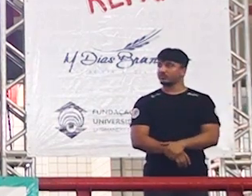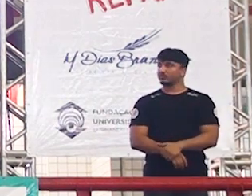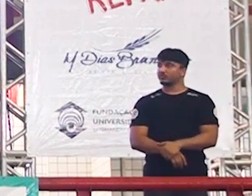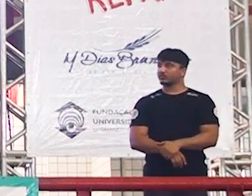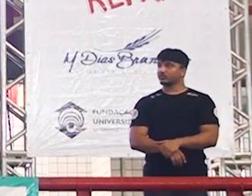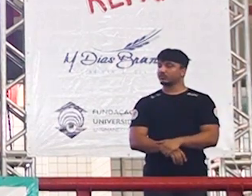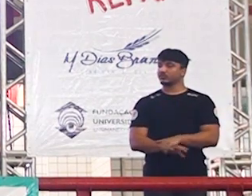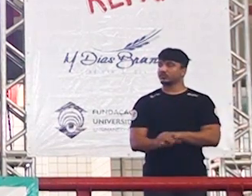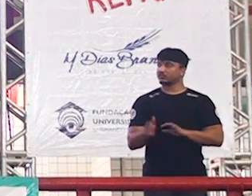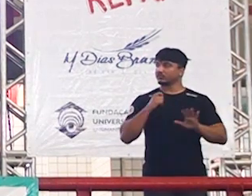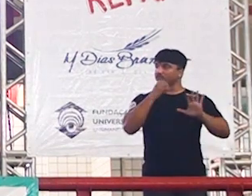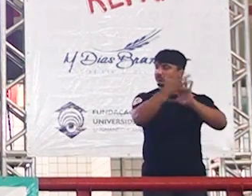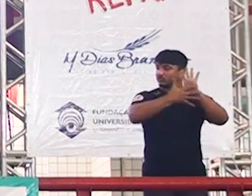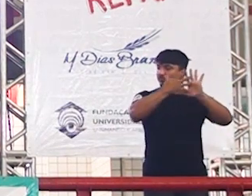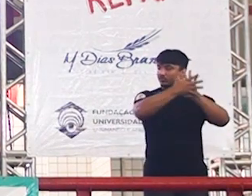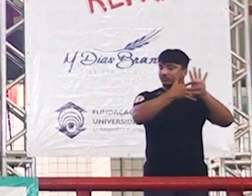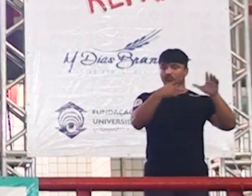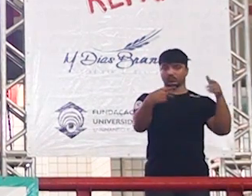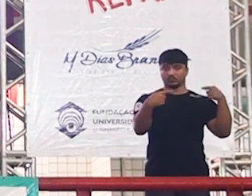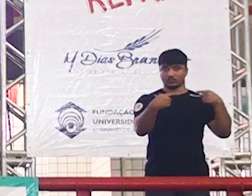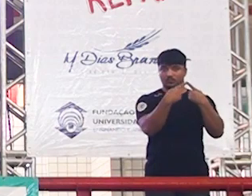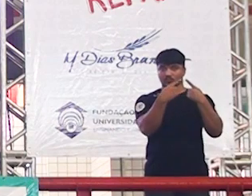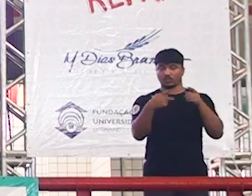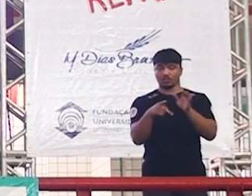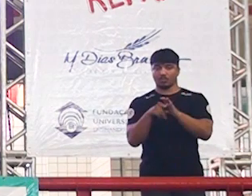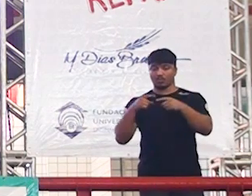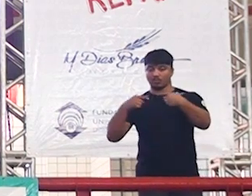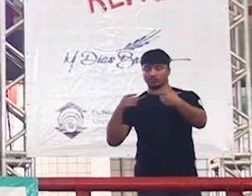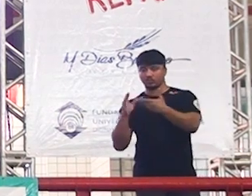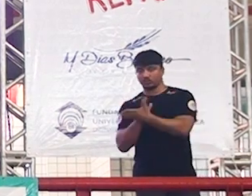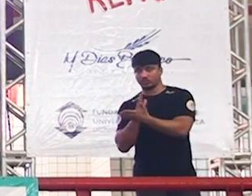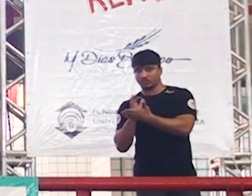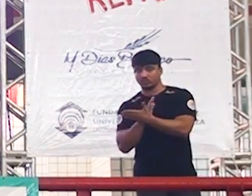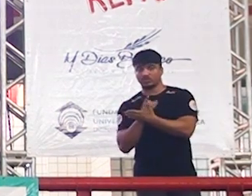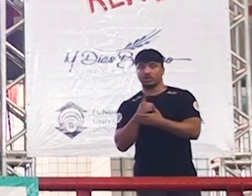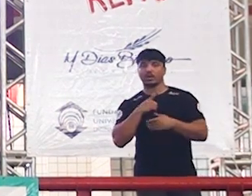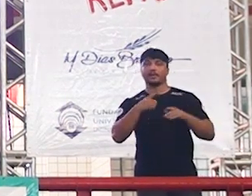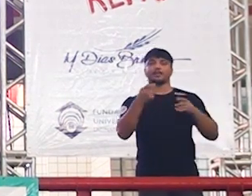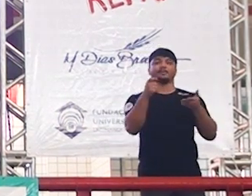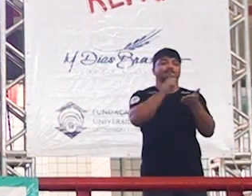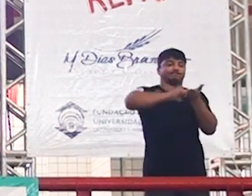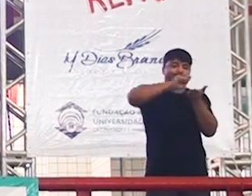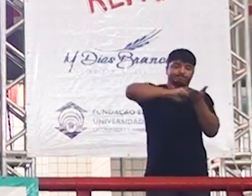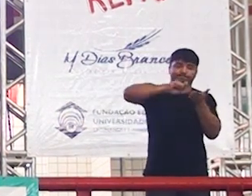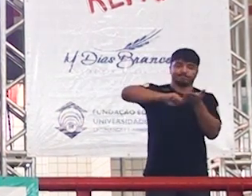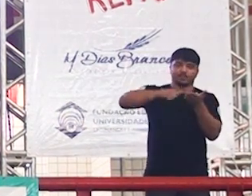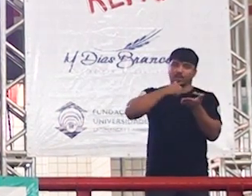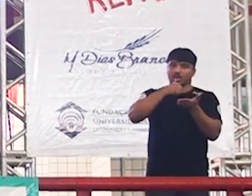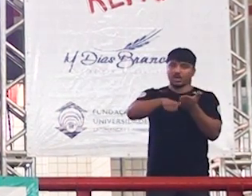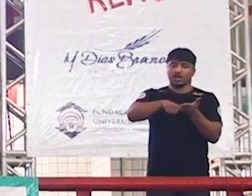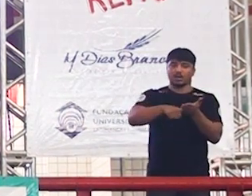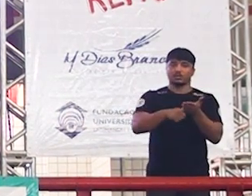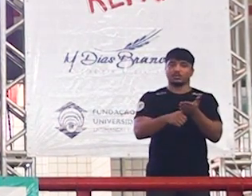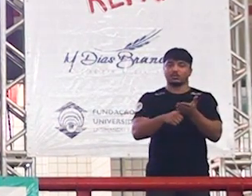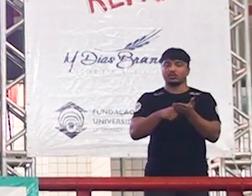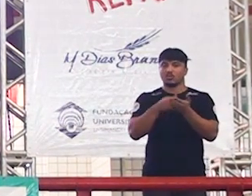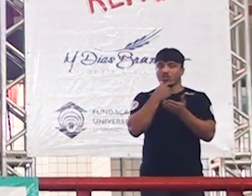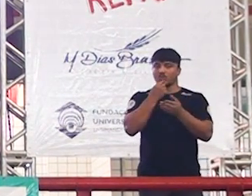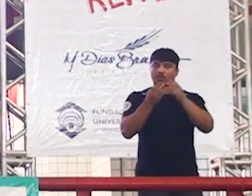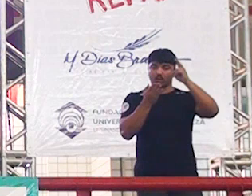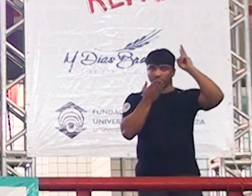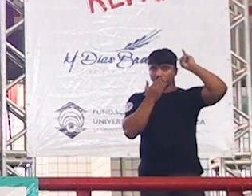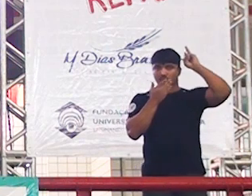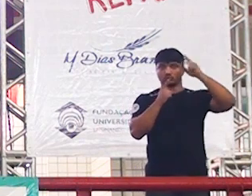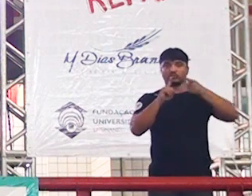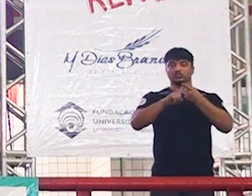O segundo texto que está aí na tua apostila, ó, é uma carta feita por um indígena na